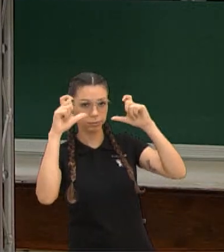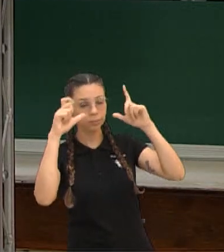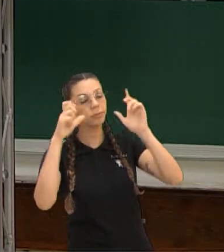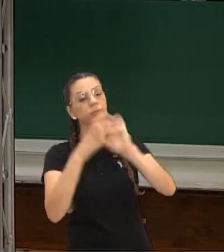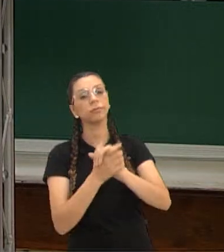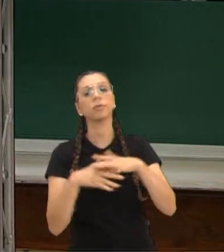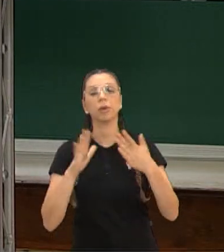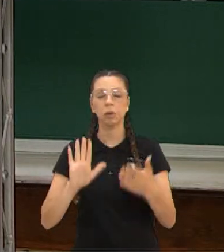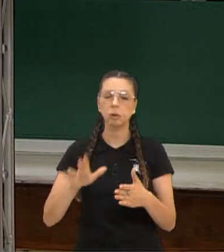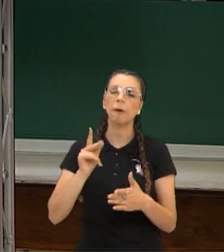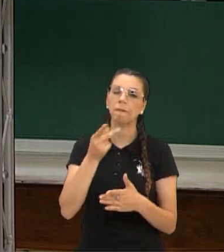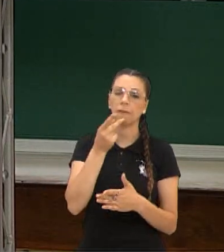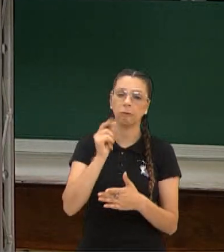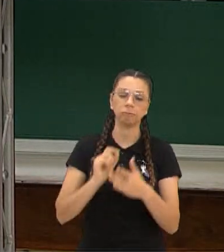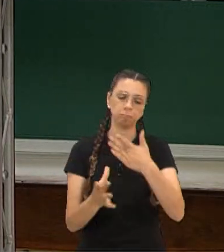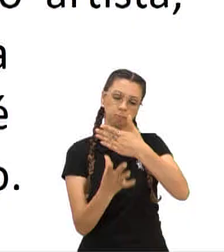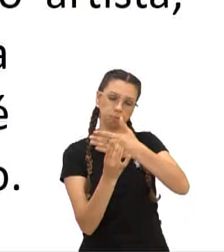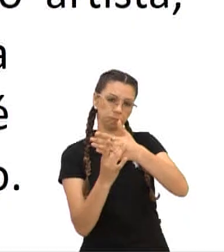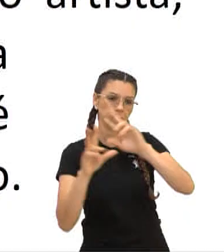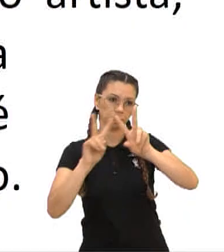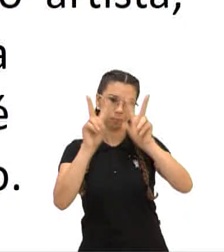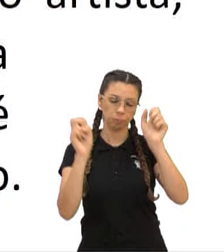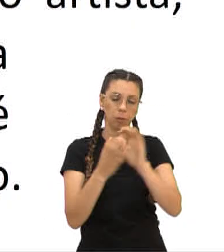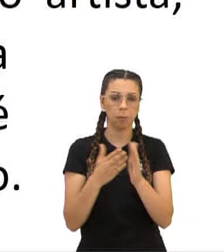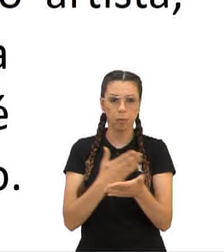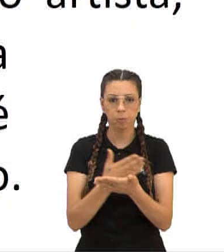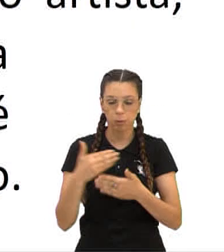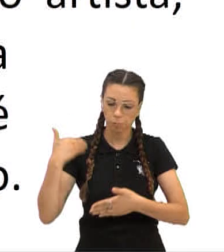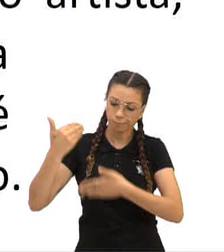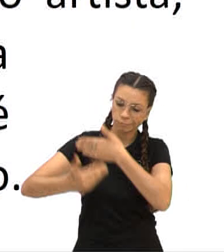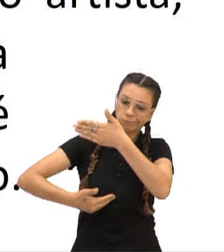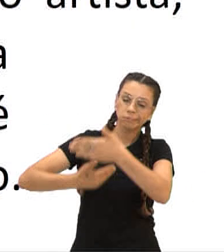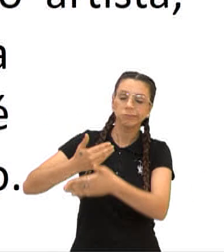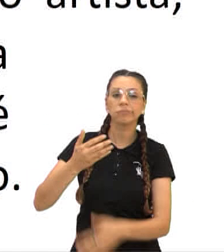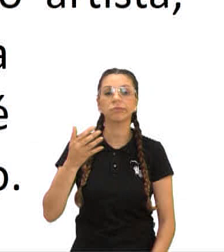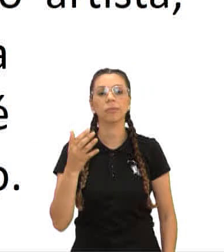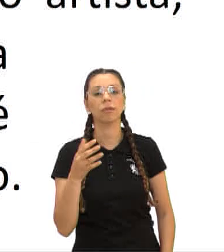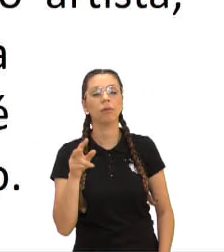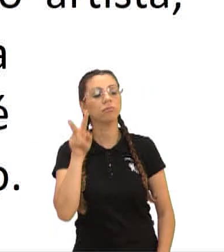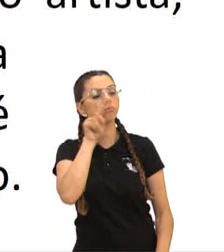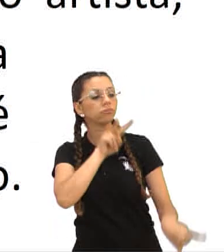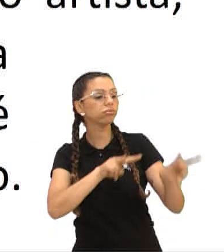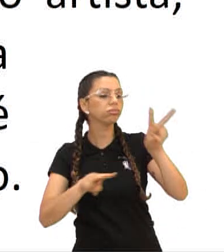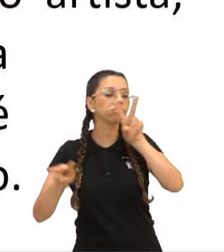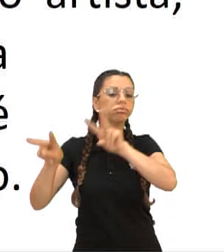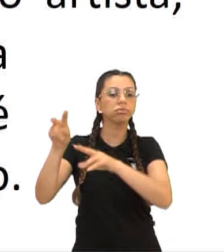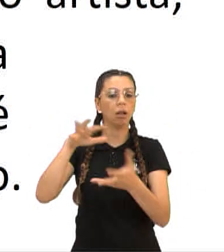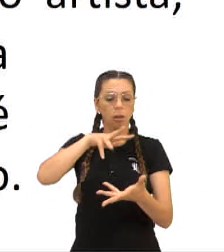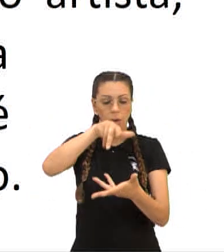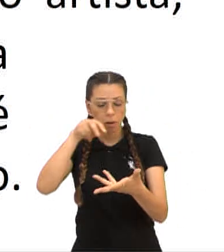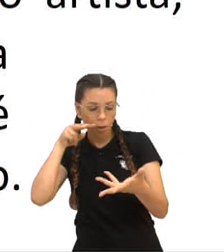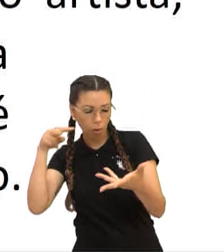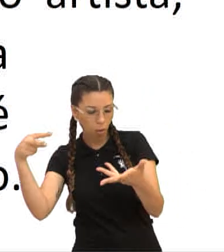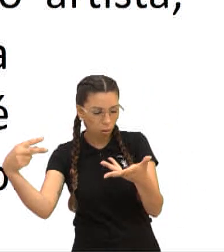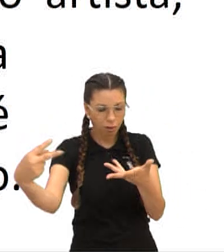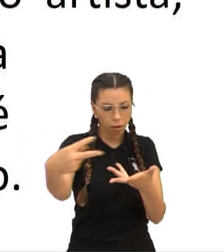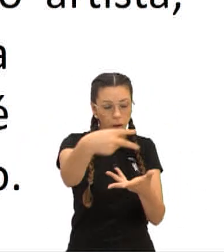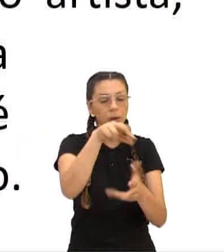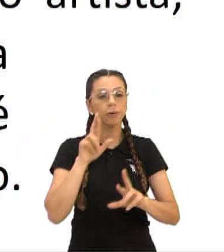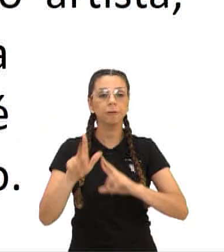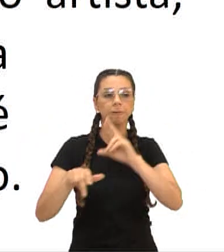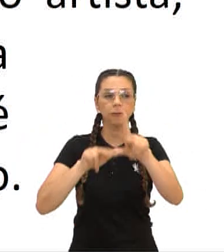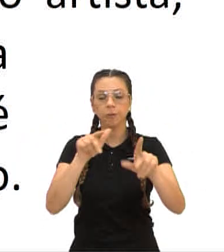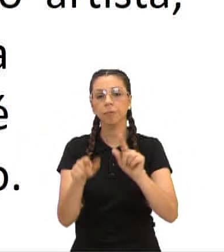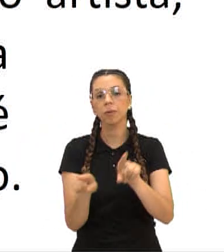realismo também, né? As pessoas começam a desenvolver um novo olhar do mundo, né? Algumas